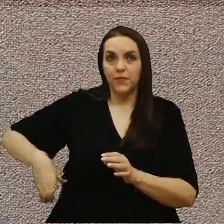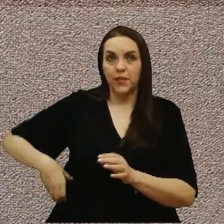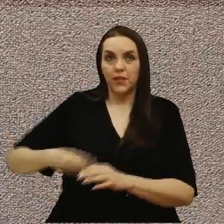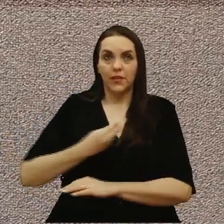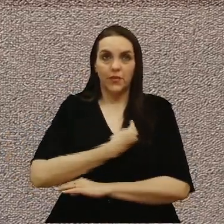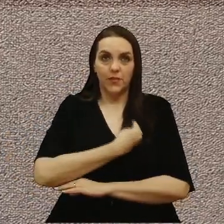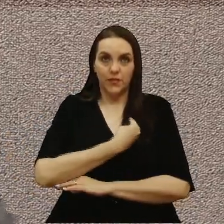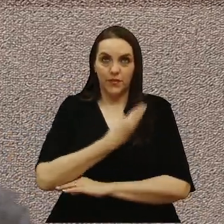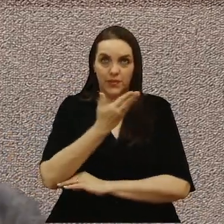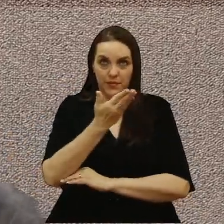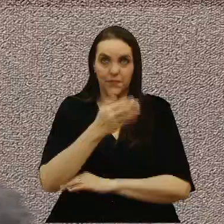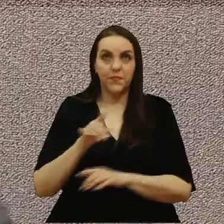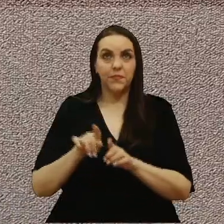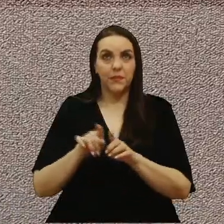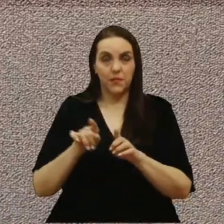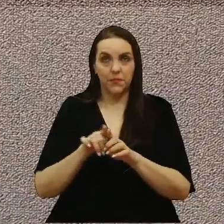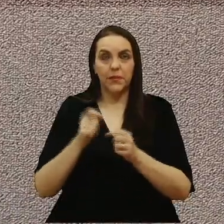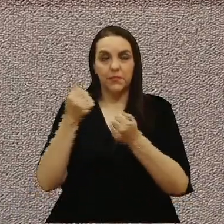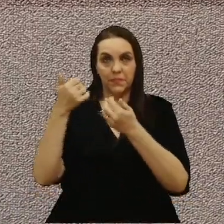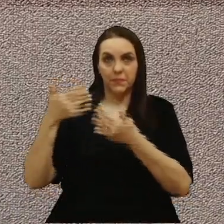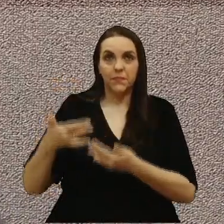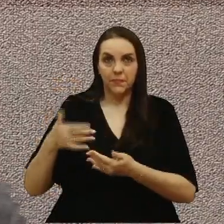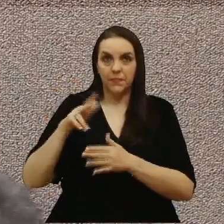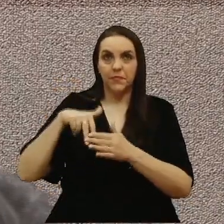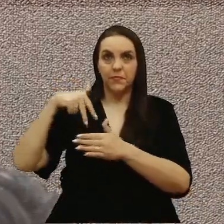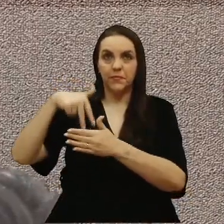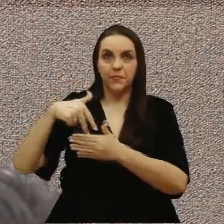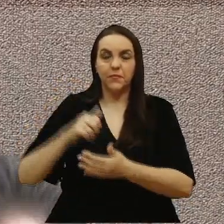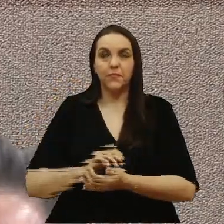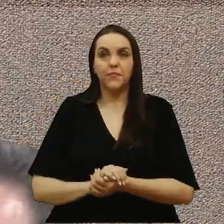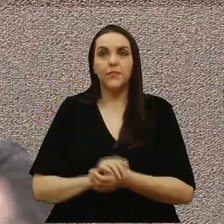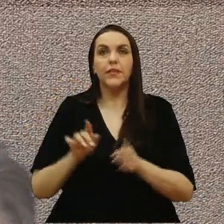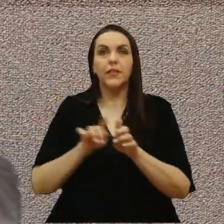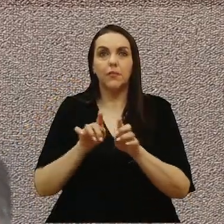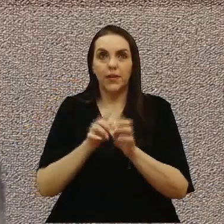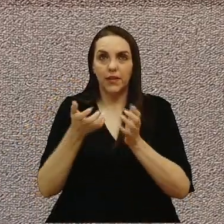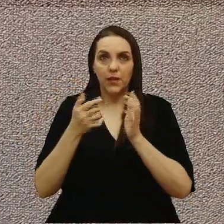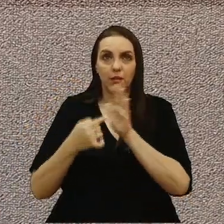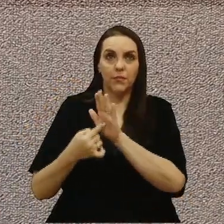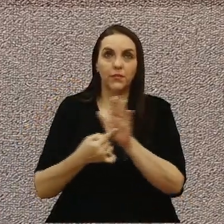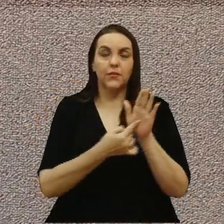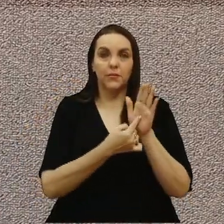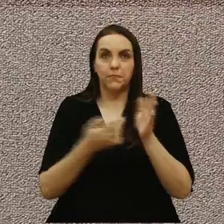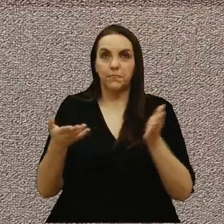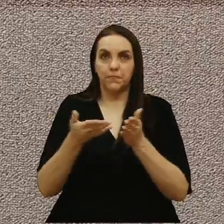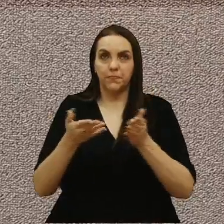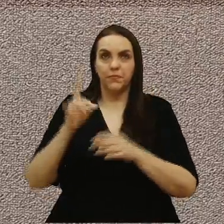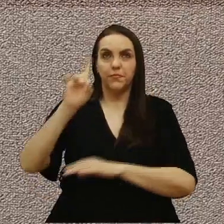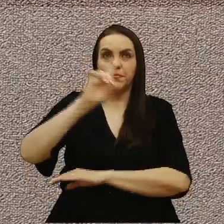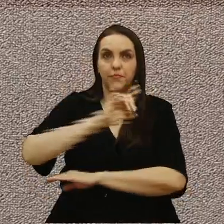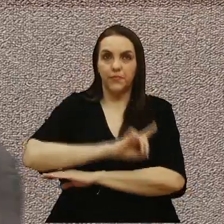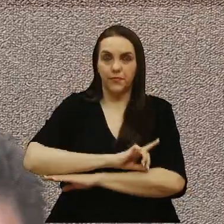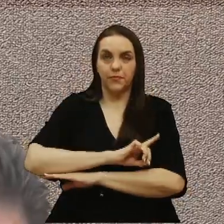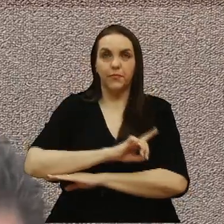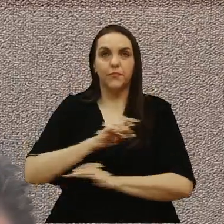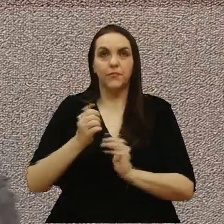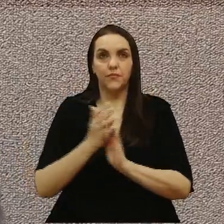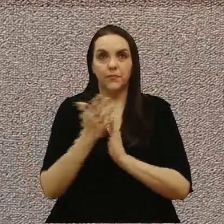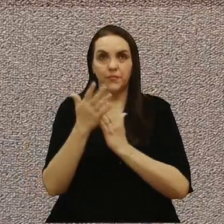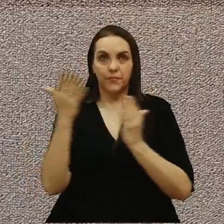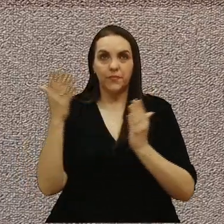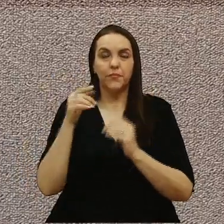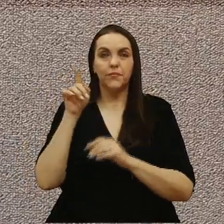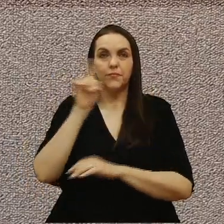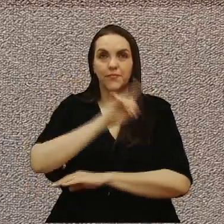Isoldi, depois vai nos brindar com a sua fala. Peço a palavra. Mas também eu quero apresentar, hoje é o dia, um voto de congratulação, hoje